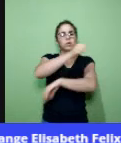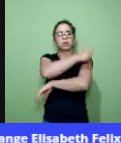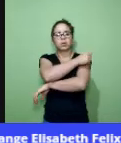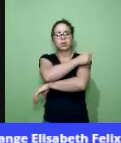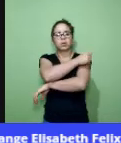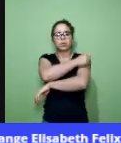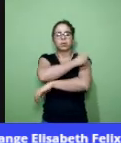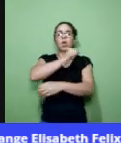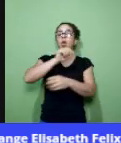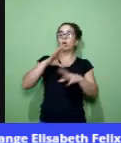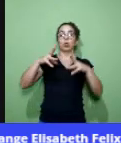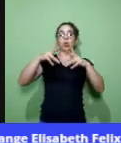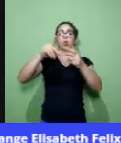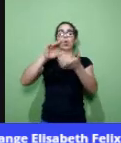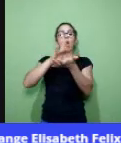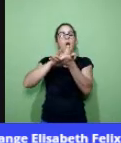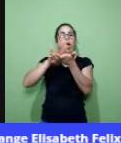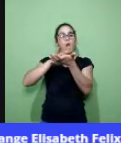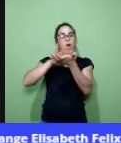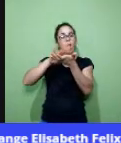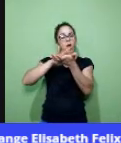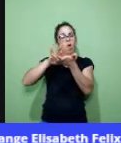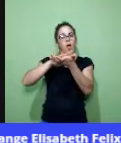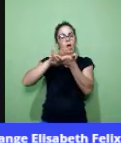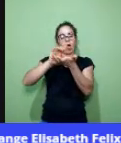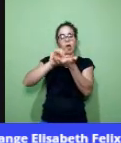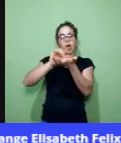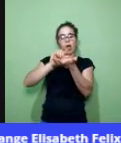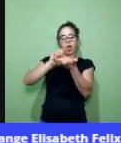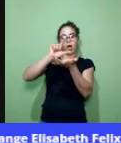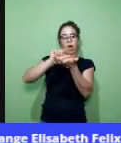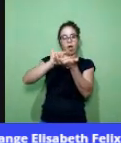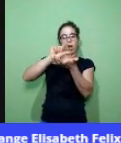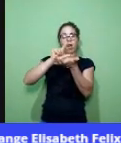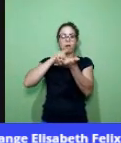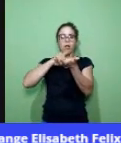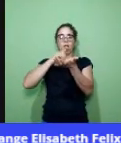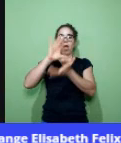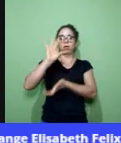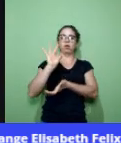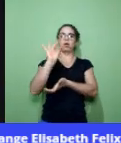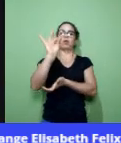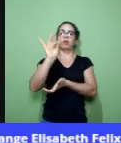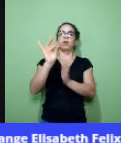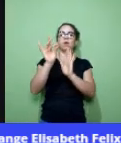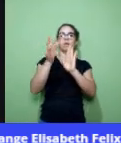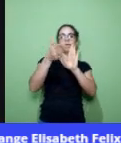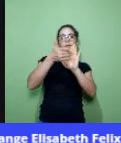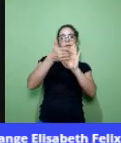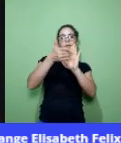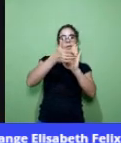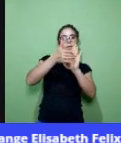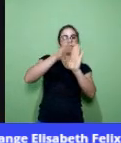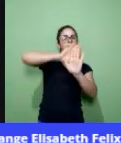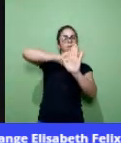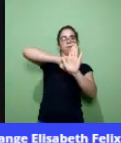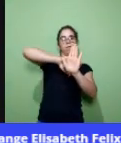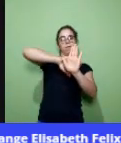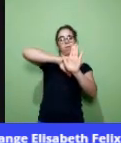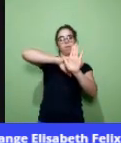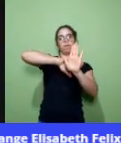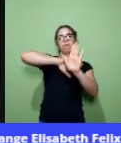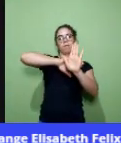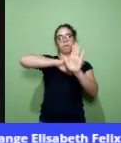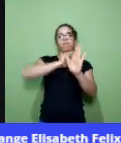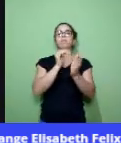adição, subtração, tudo isso pode ser trabalhado com o aluno. E esse material, ó, ele é todo em relevo, né? Todo em relevo,